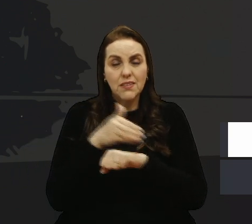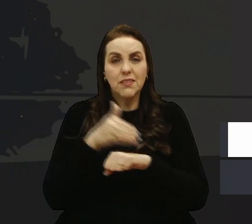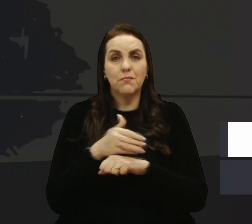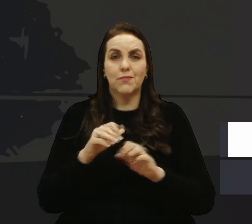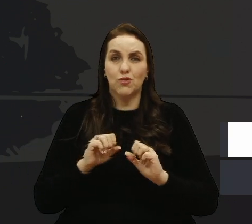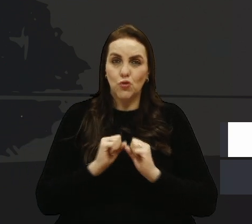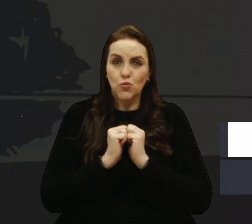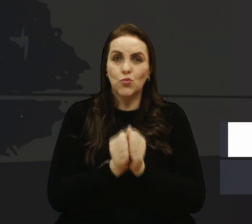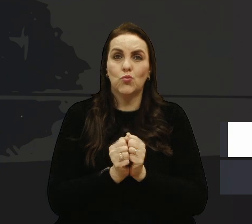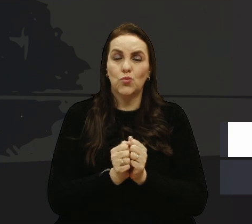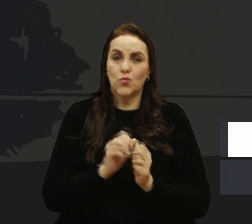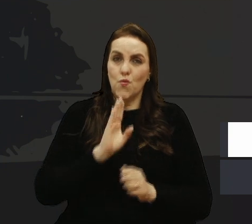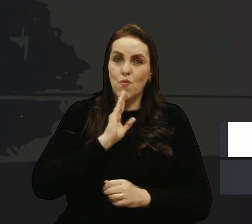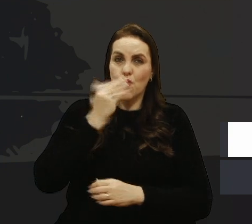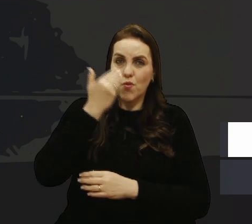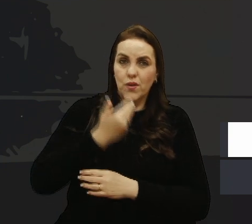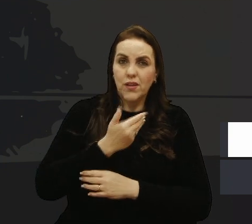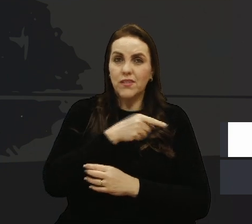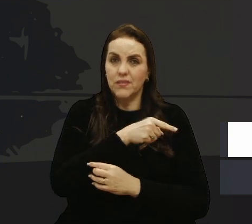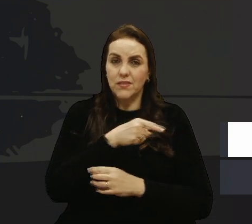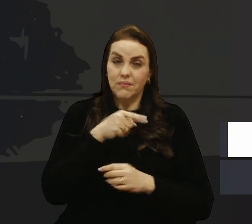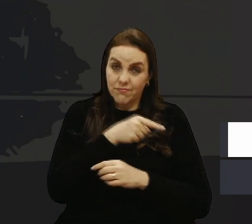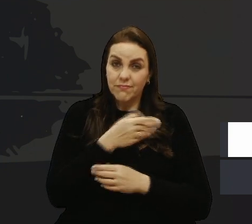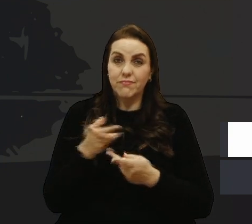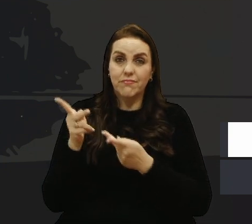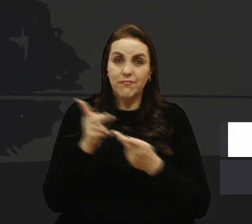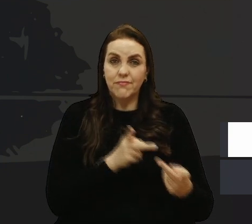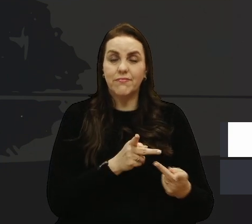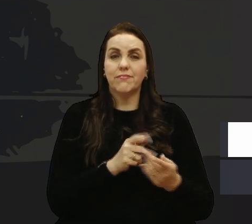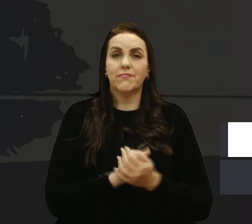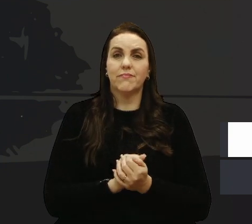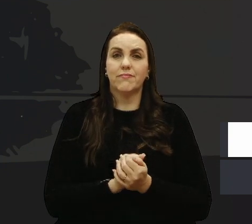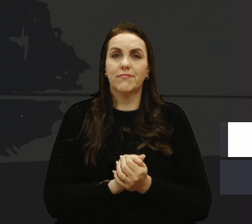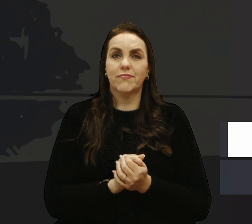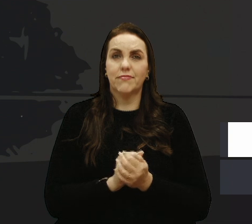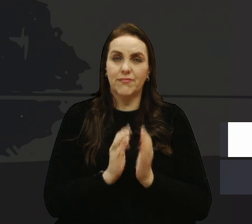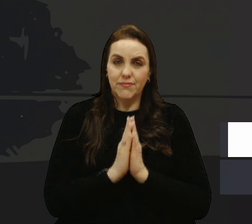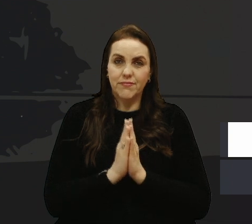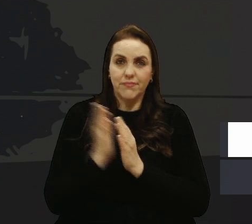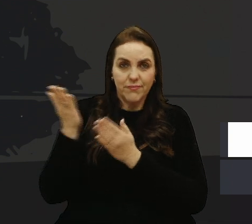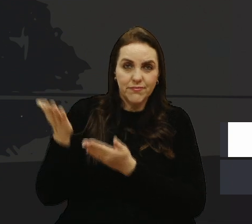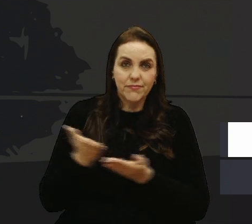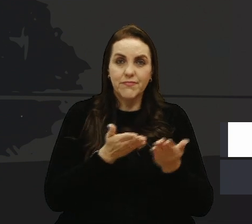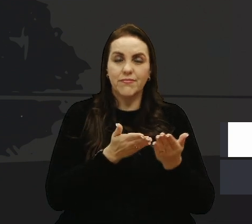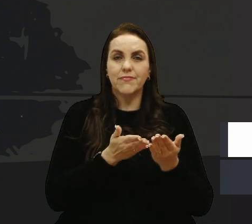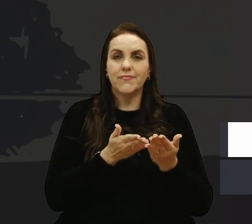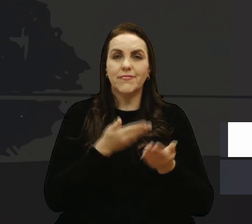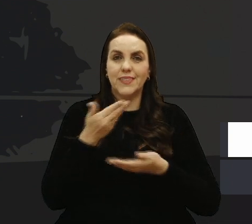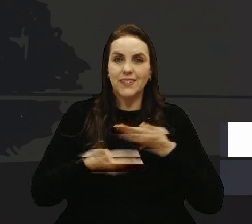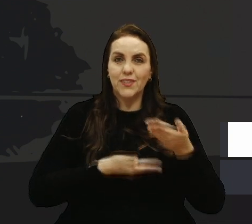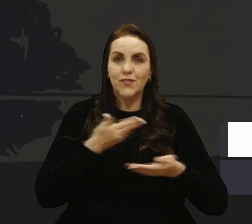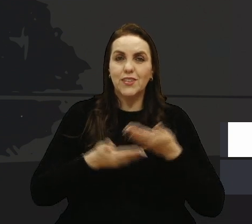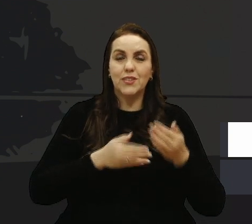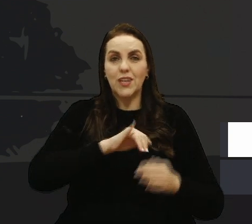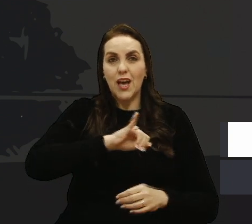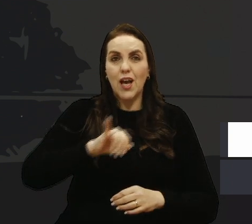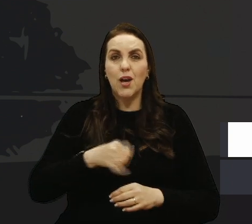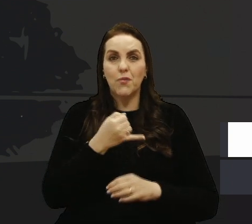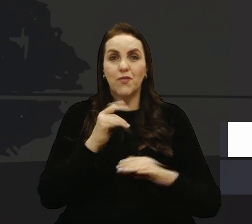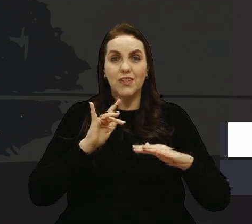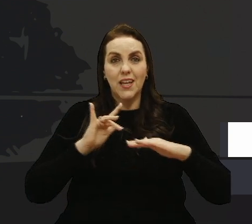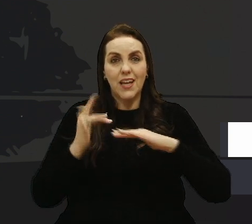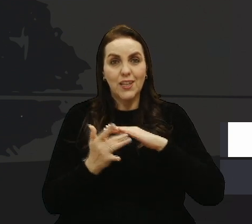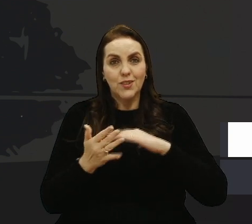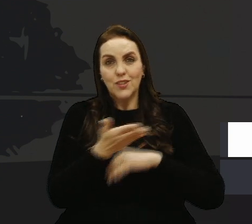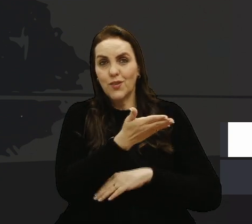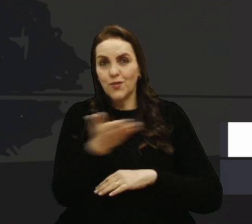vocês nos conheçam, que vocês venham até o nosso serviço e aproveitem e usem a rede social de vocês.